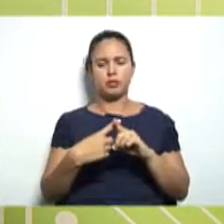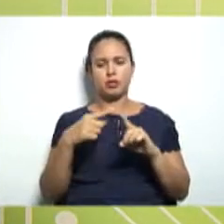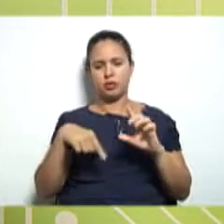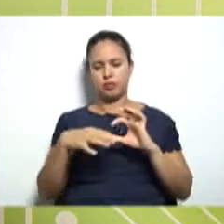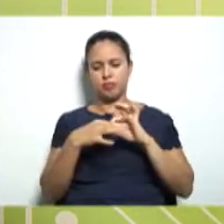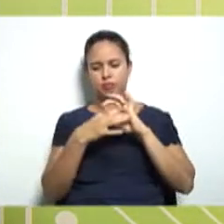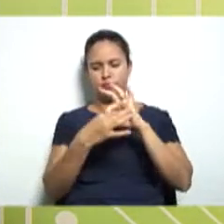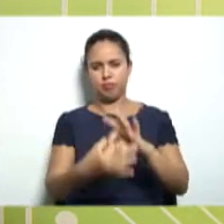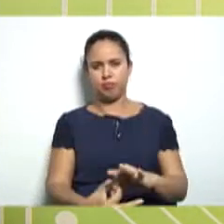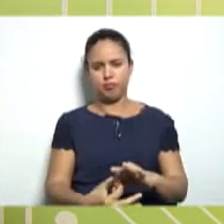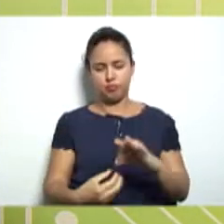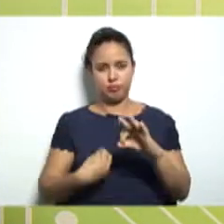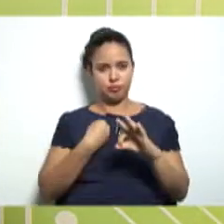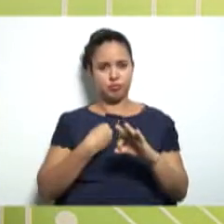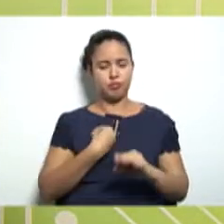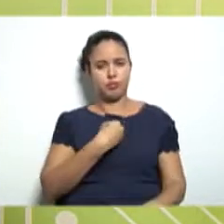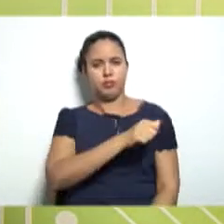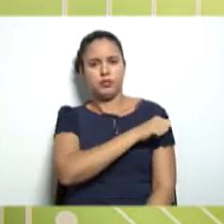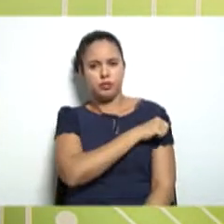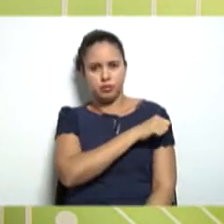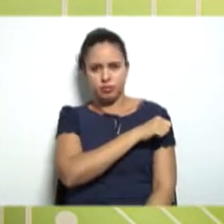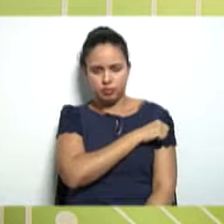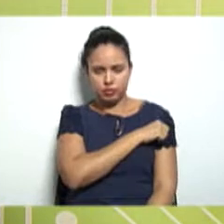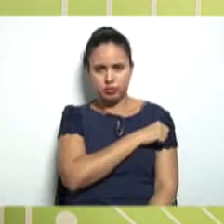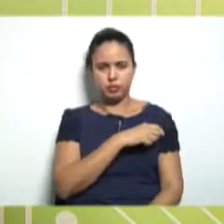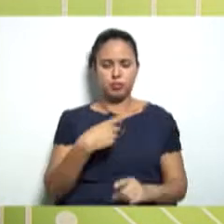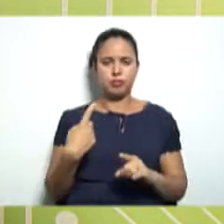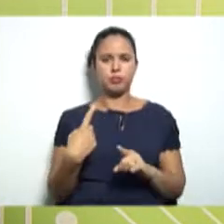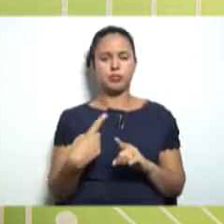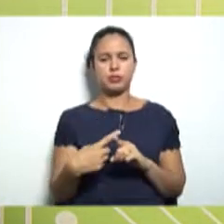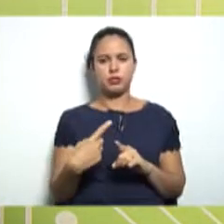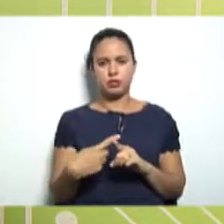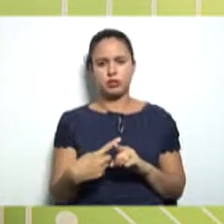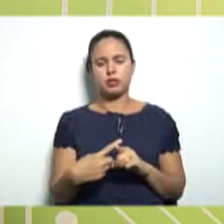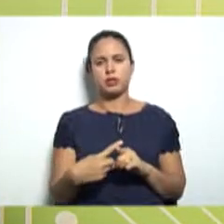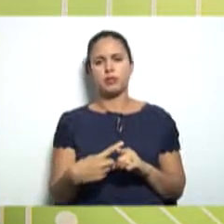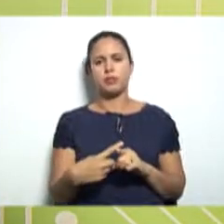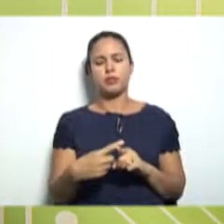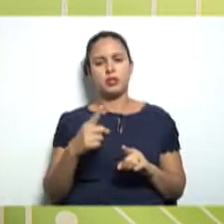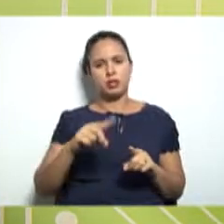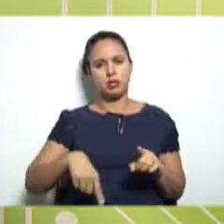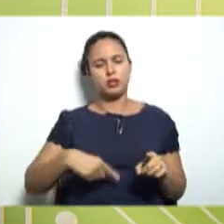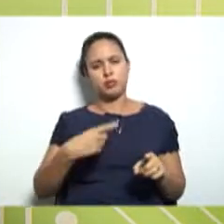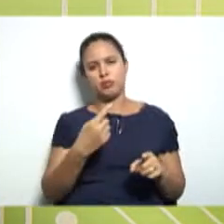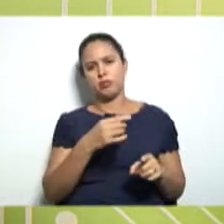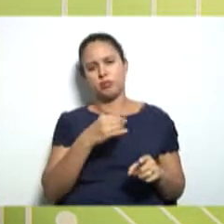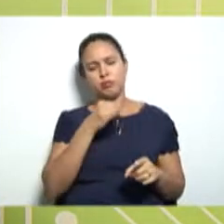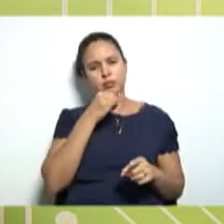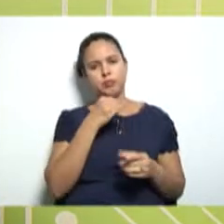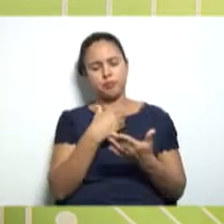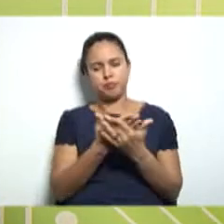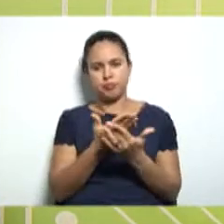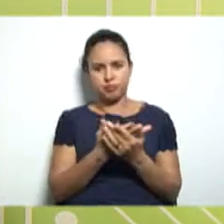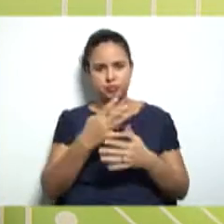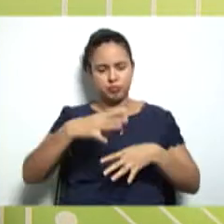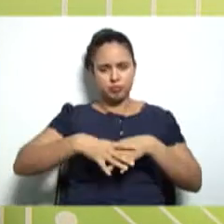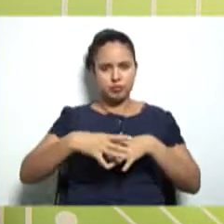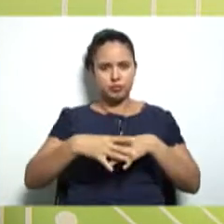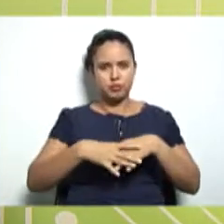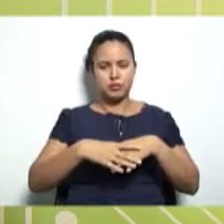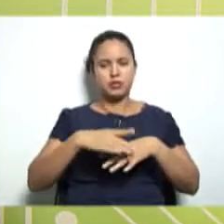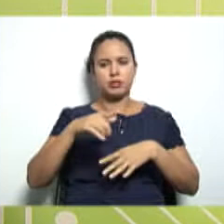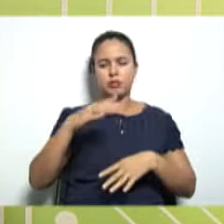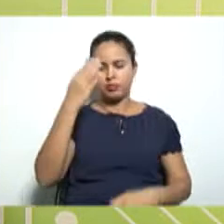aluno. Quando a gente vai entender um pouquinho mais de matemática, isso vai ser para tentar entender nosso mundo ao redor, os exemplos da nossa